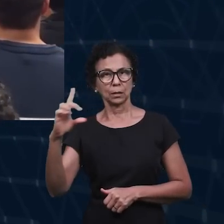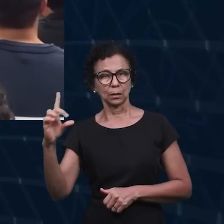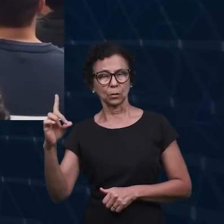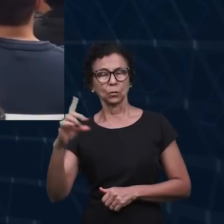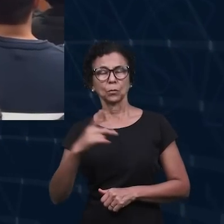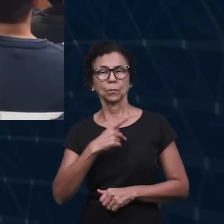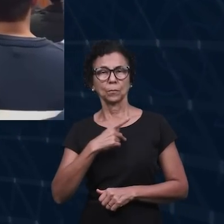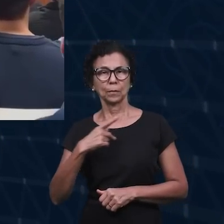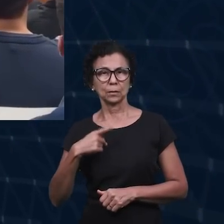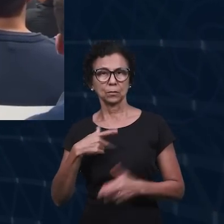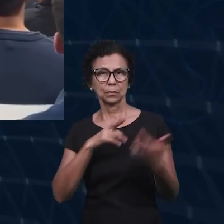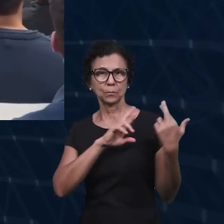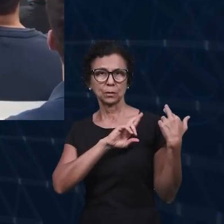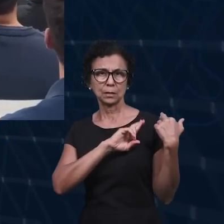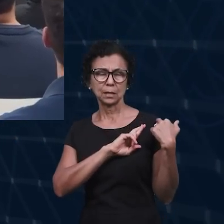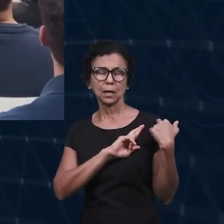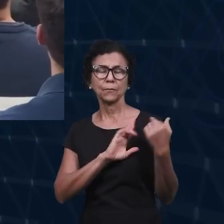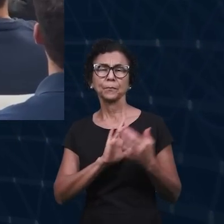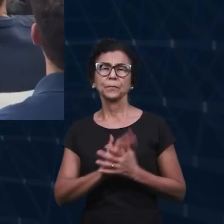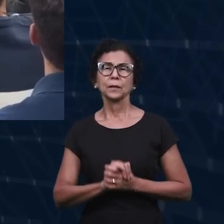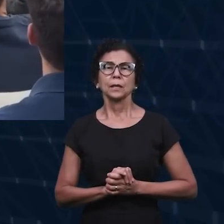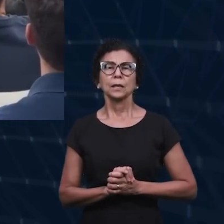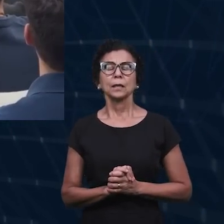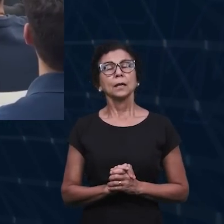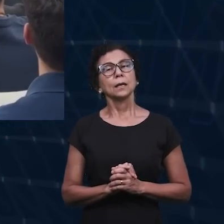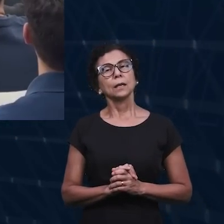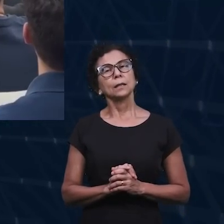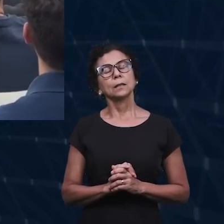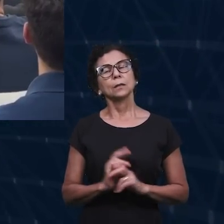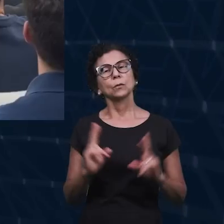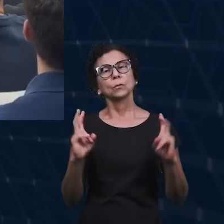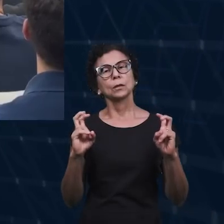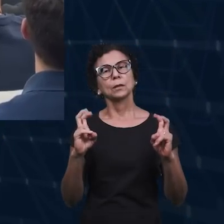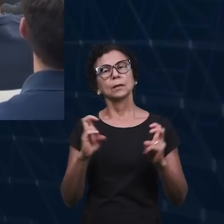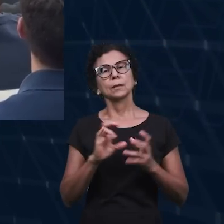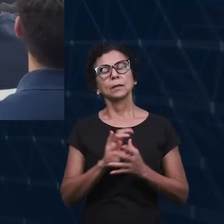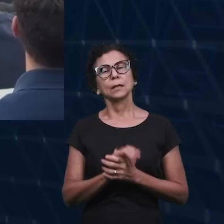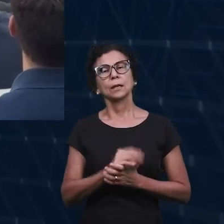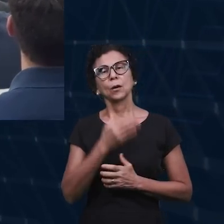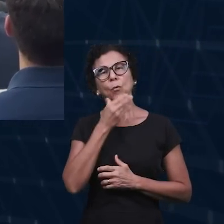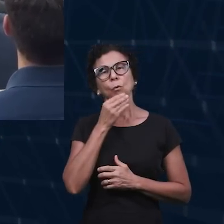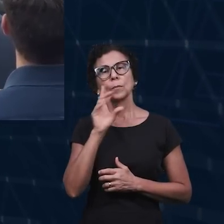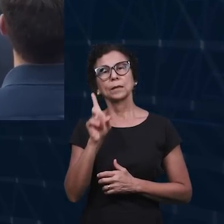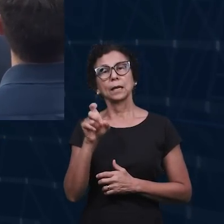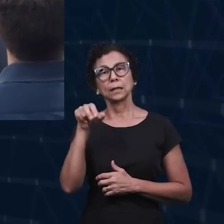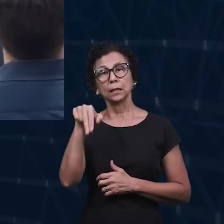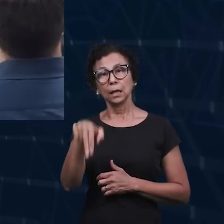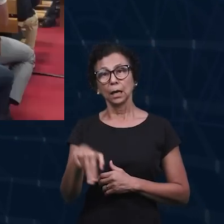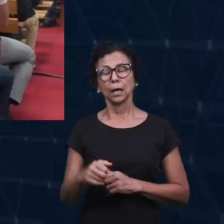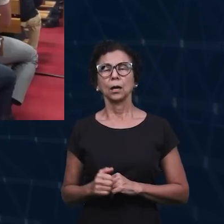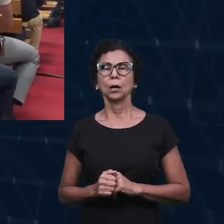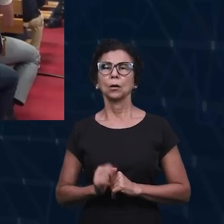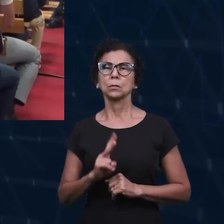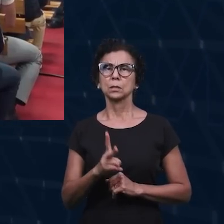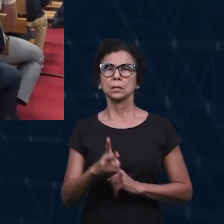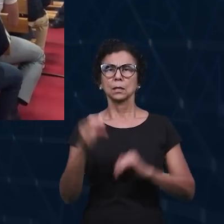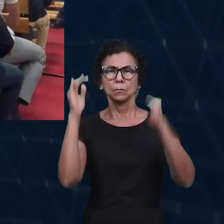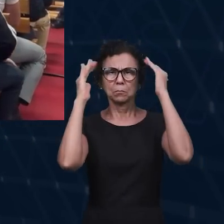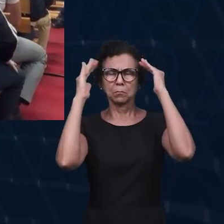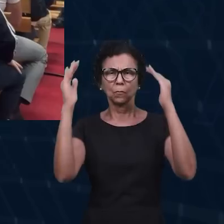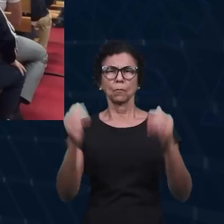palavra sobre como o testemunho de Daniel o tornou uma referência, mesmo diante da mudança dos reinados na